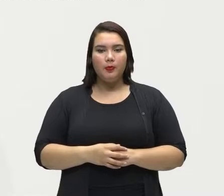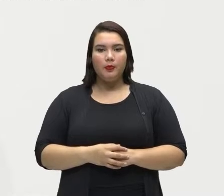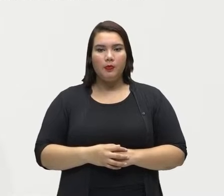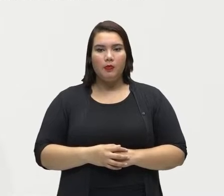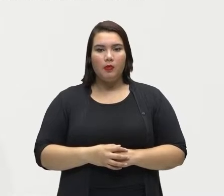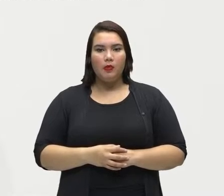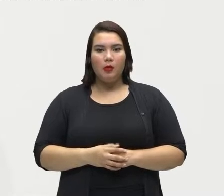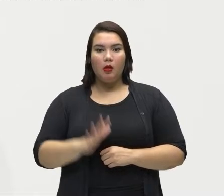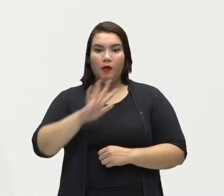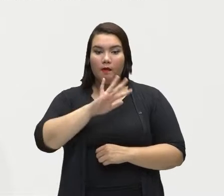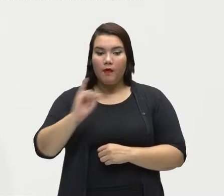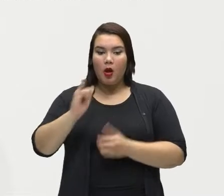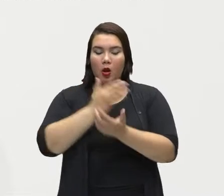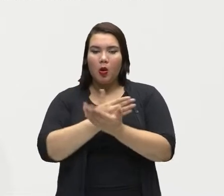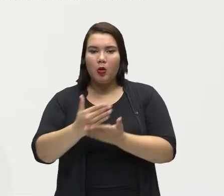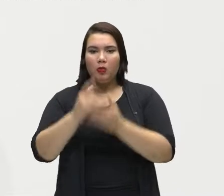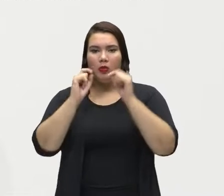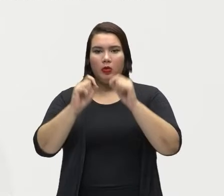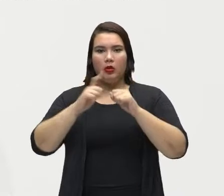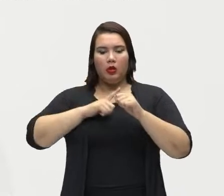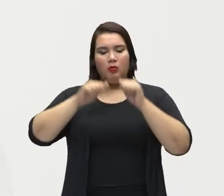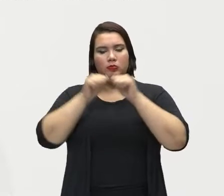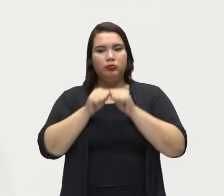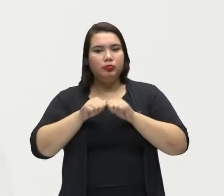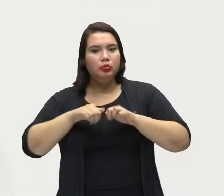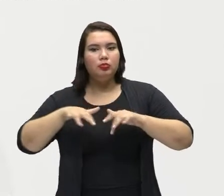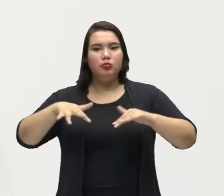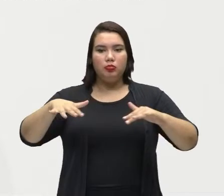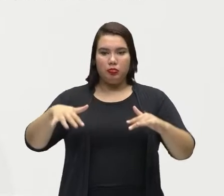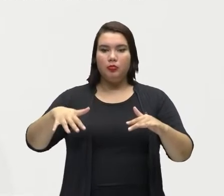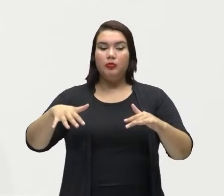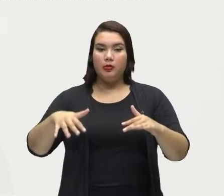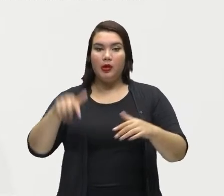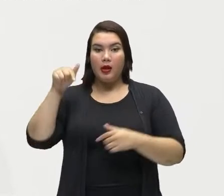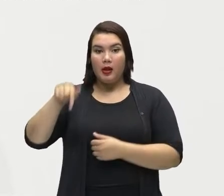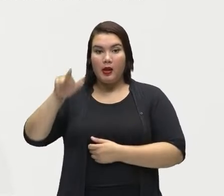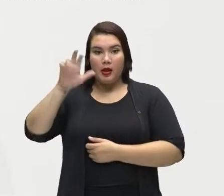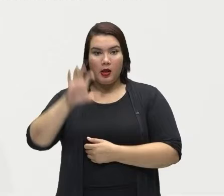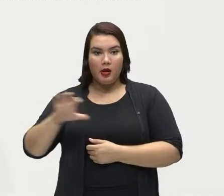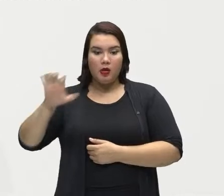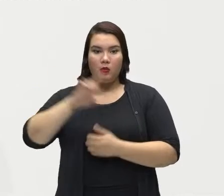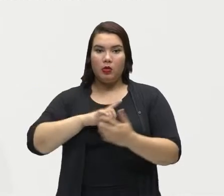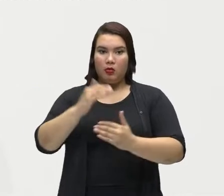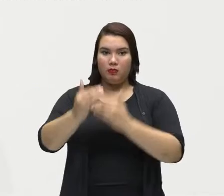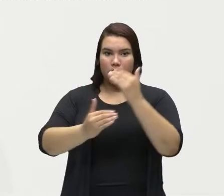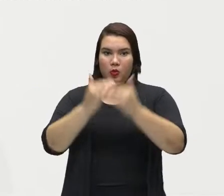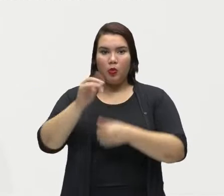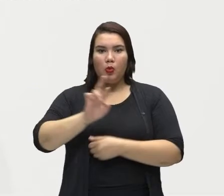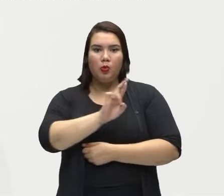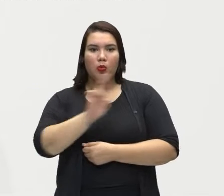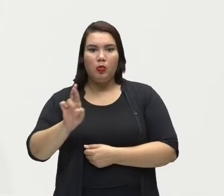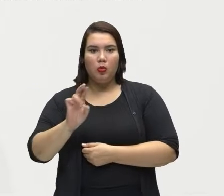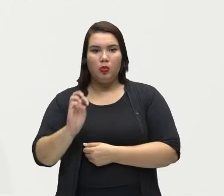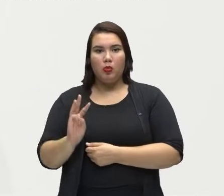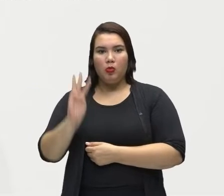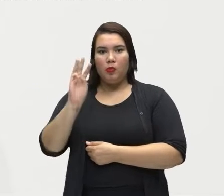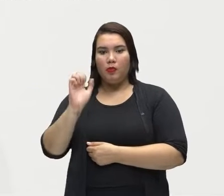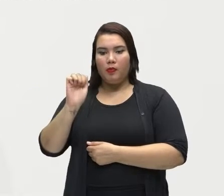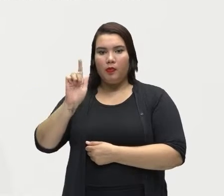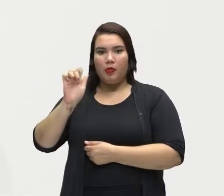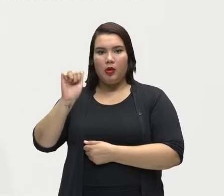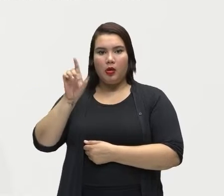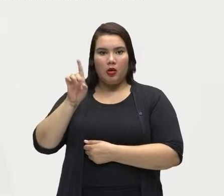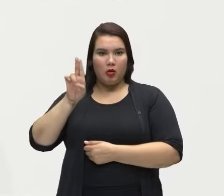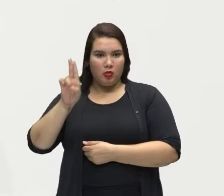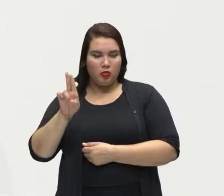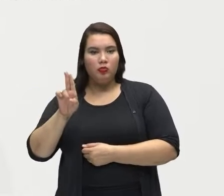acabar expandindo também o seu domínio para outras regiões, ó. A região onde se desenvolveu o Império de Gana era chamada de Ouagadougou